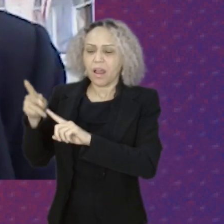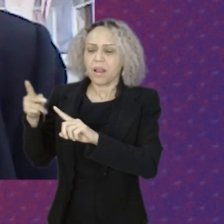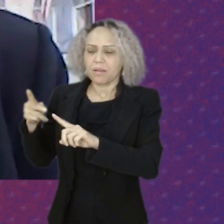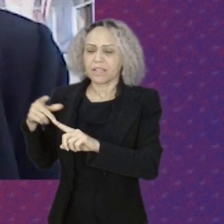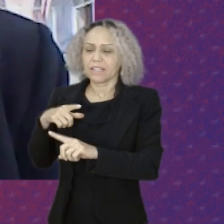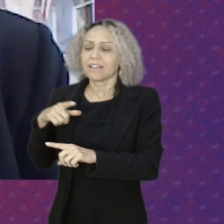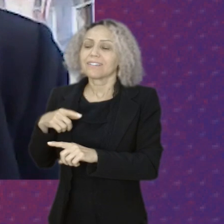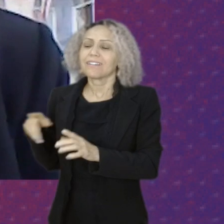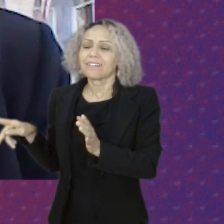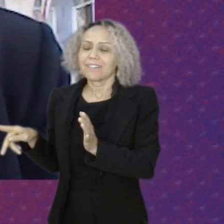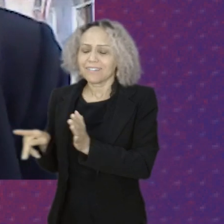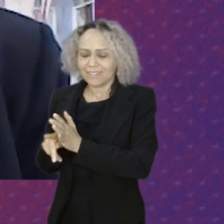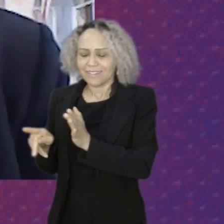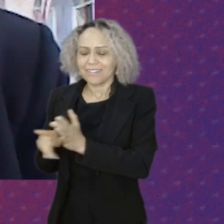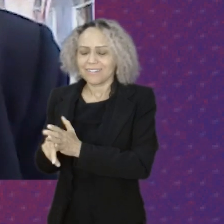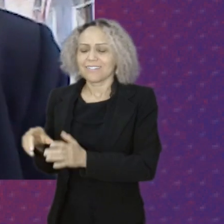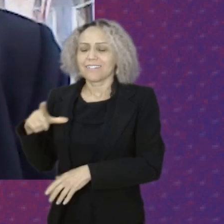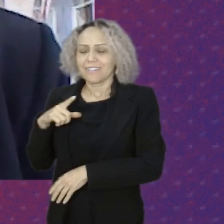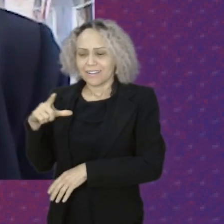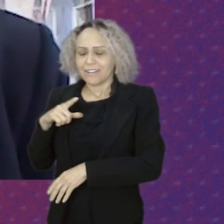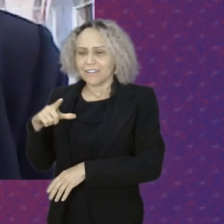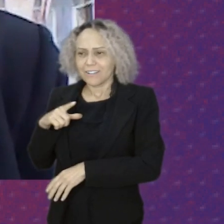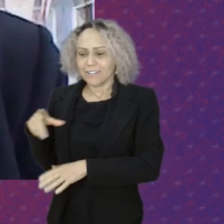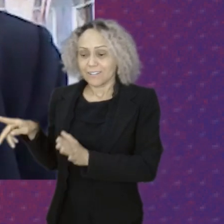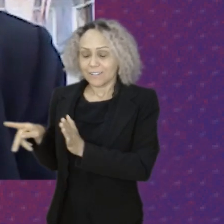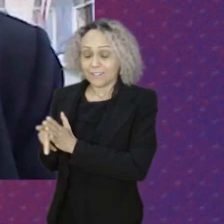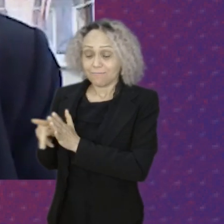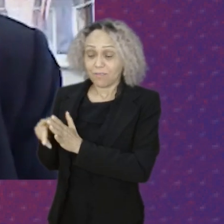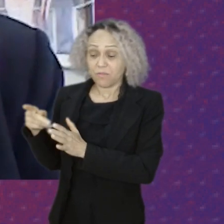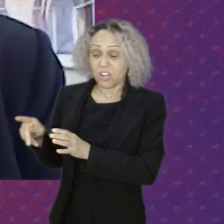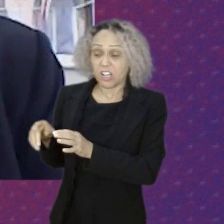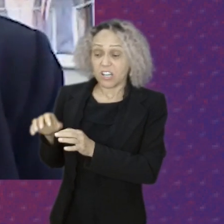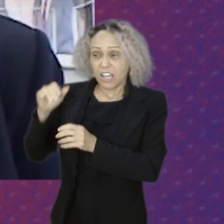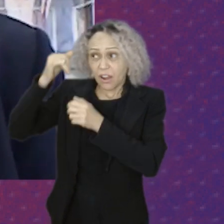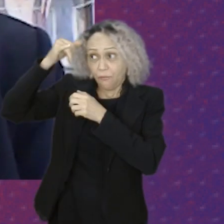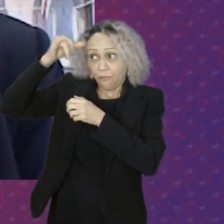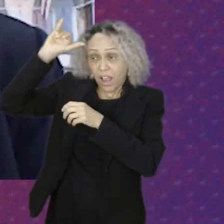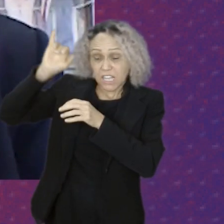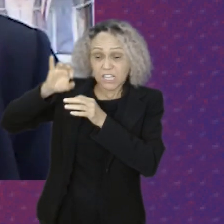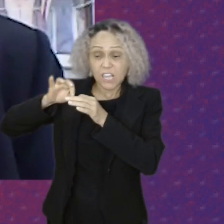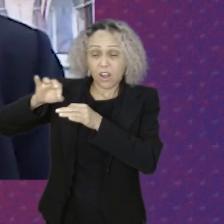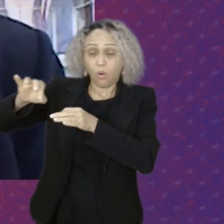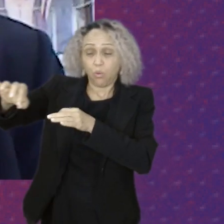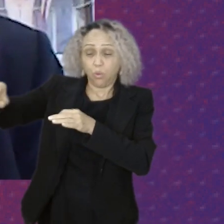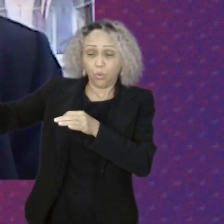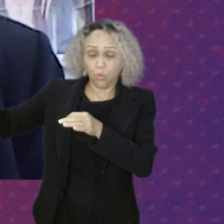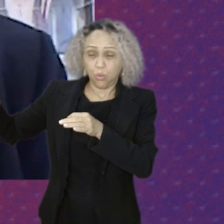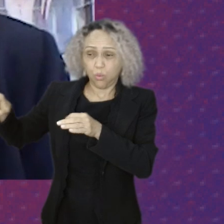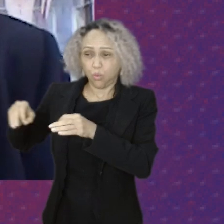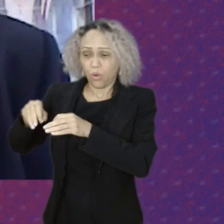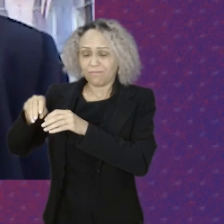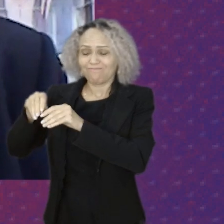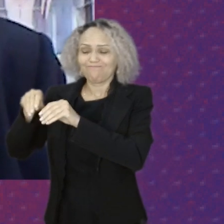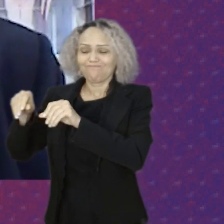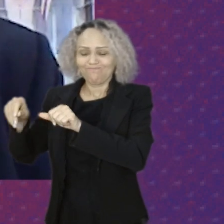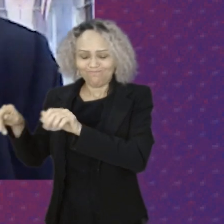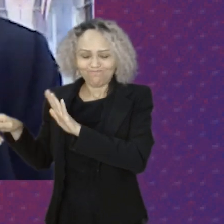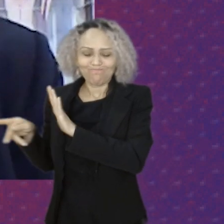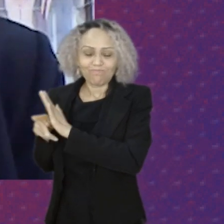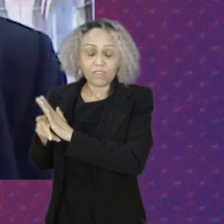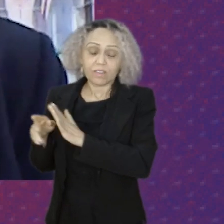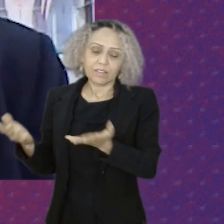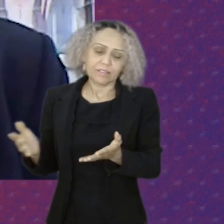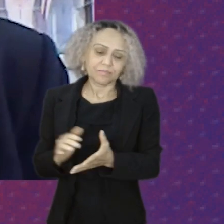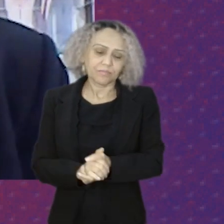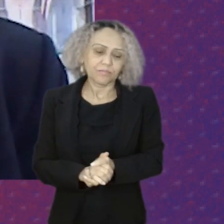ruralistas, e as leis que eles querem fazer na questão ambiental e na questão